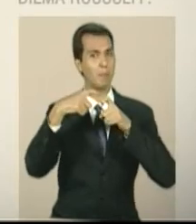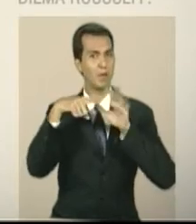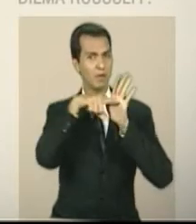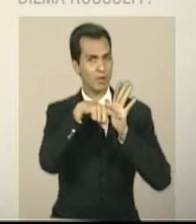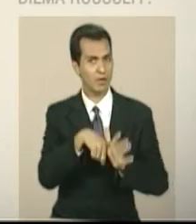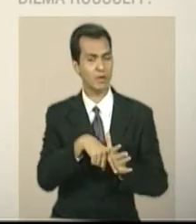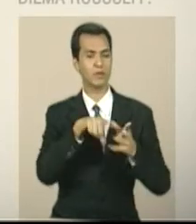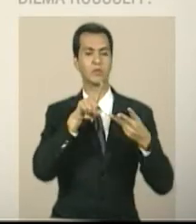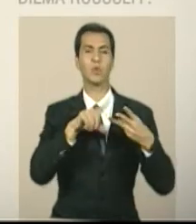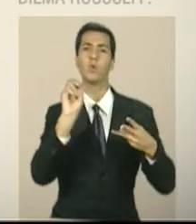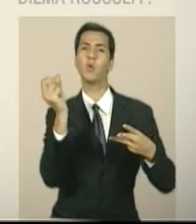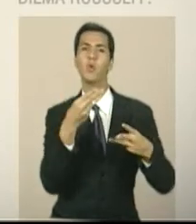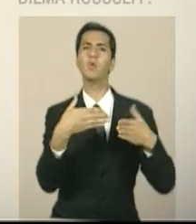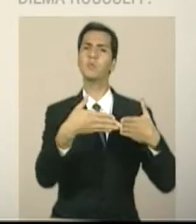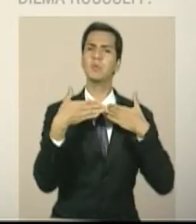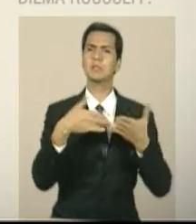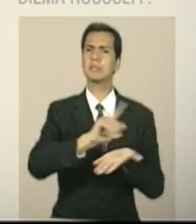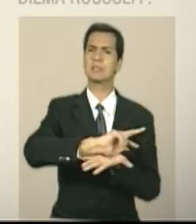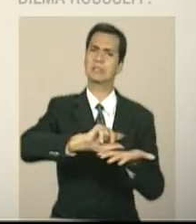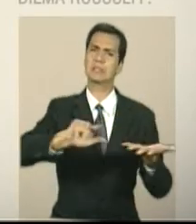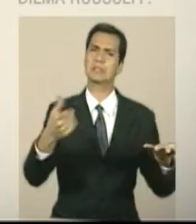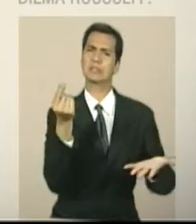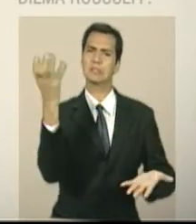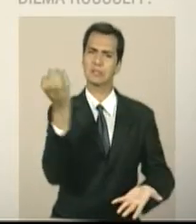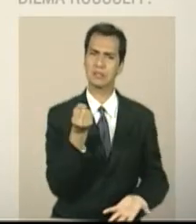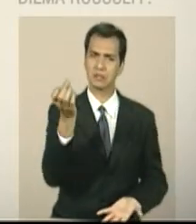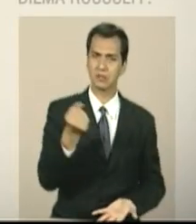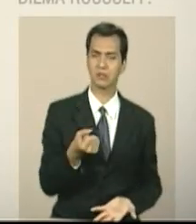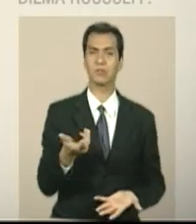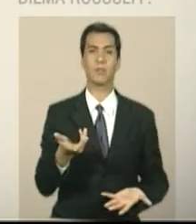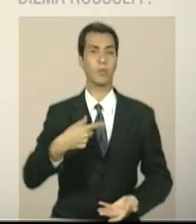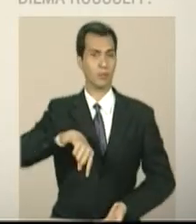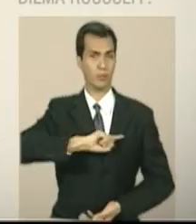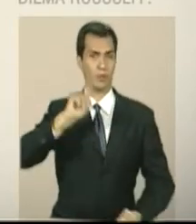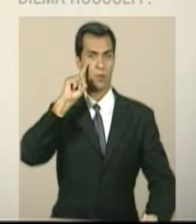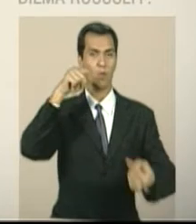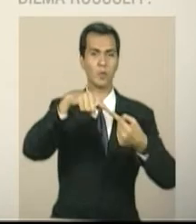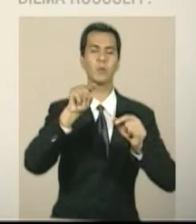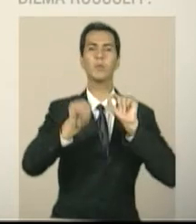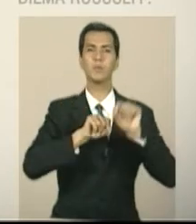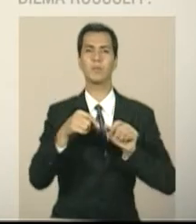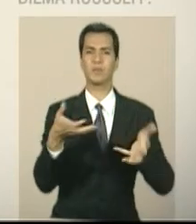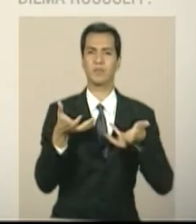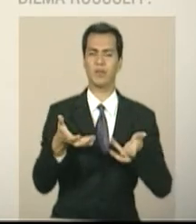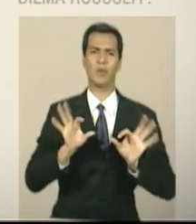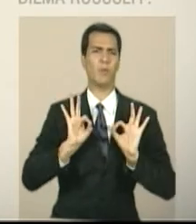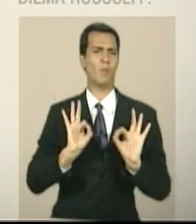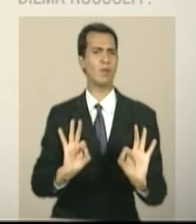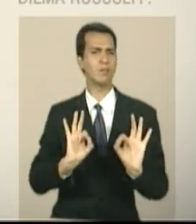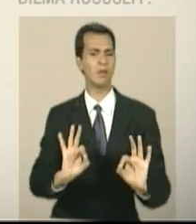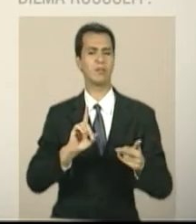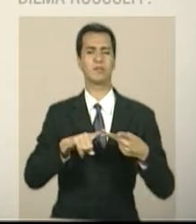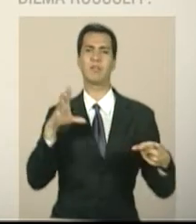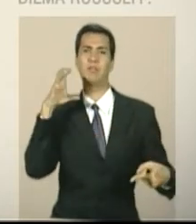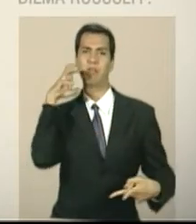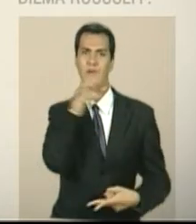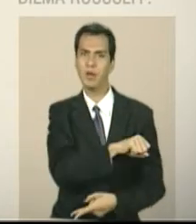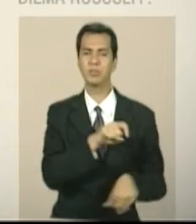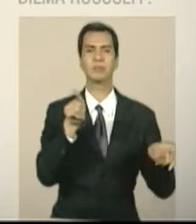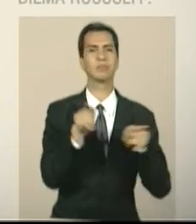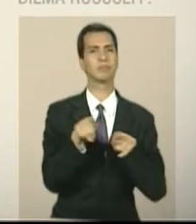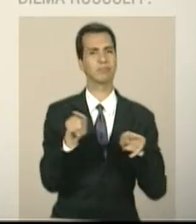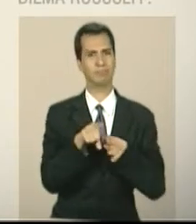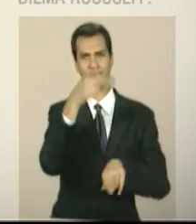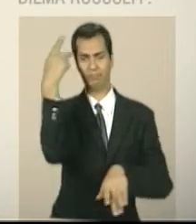ou para requerer outros benefícios nosso objetivo é garantir a qualidade ea e do atendimento